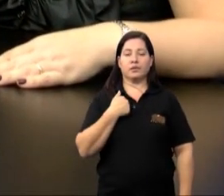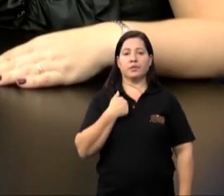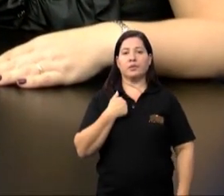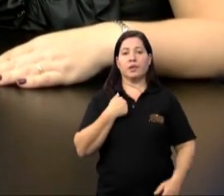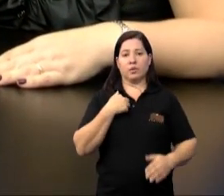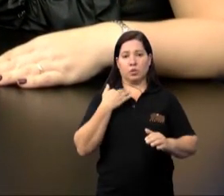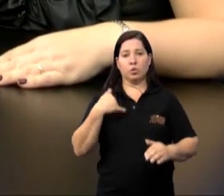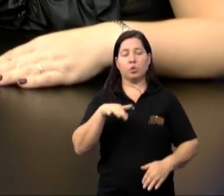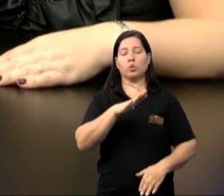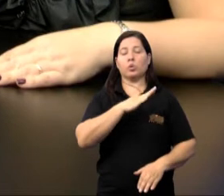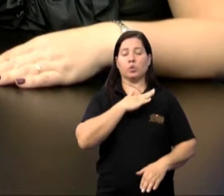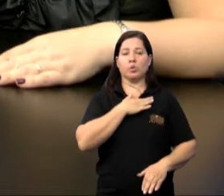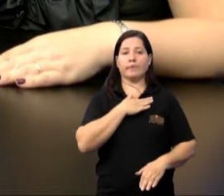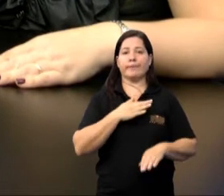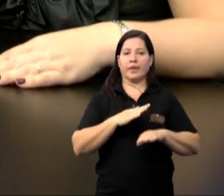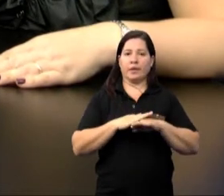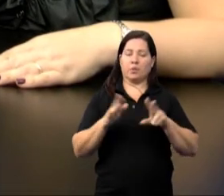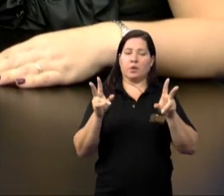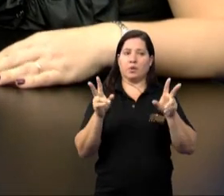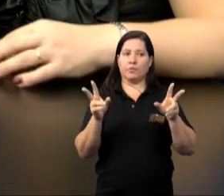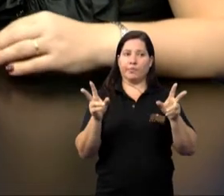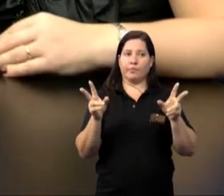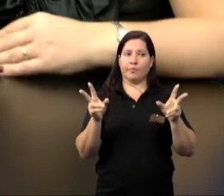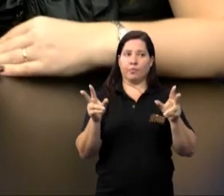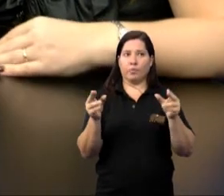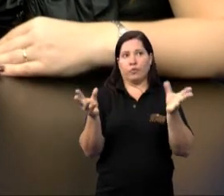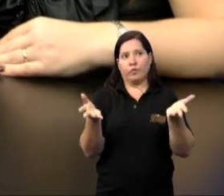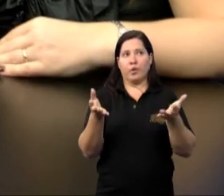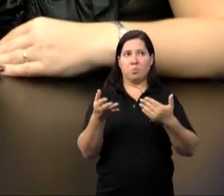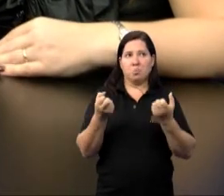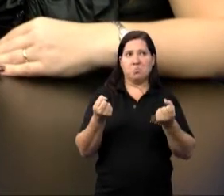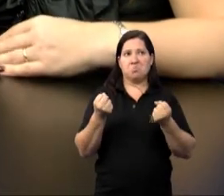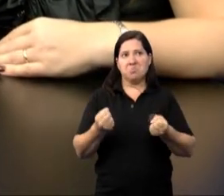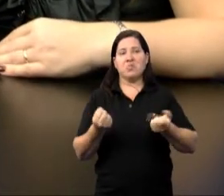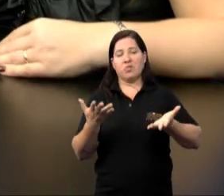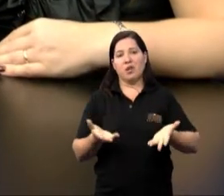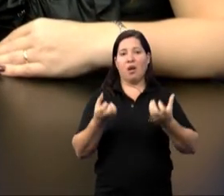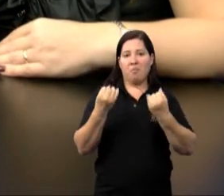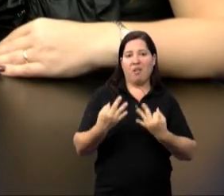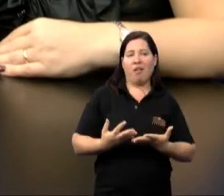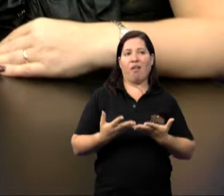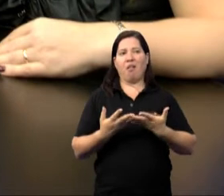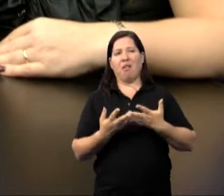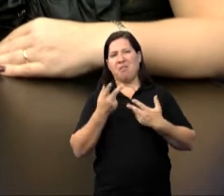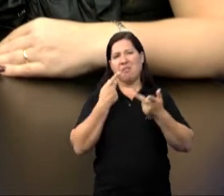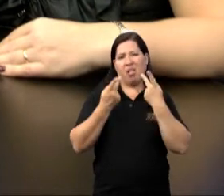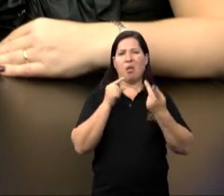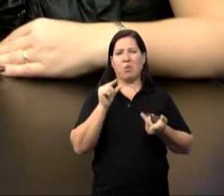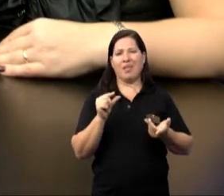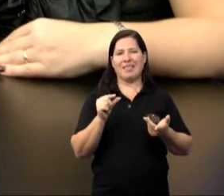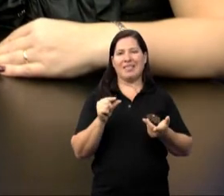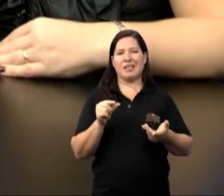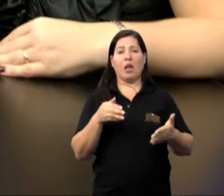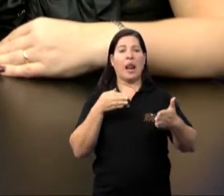concluir essa questão... falar de um limite, que existe um limite. Se existe esse limite, eu acredito que exista